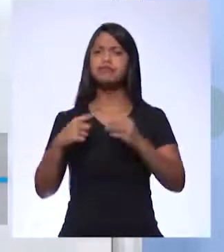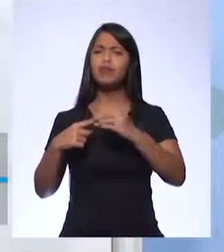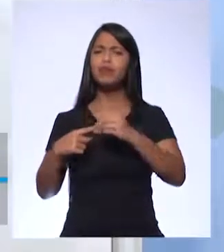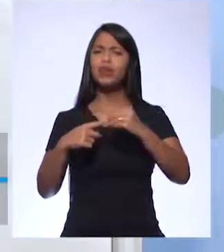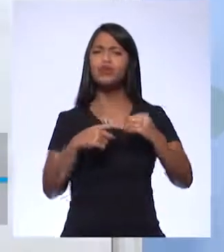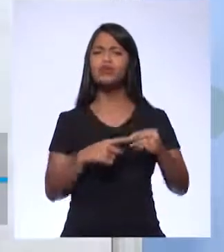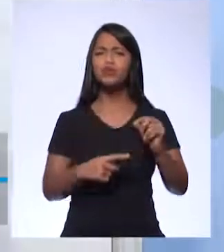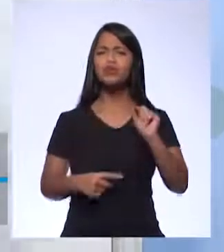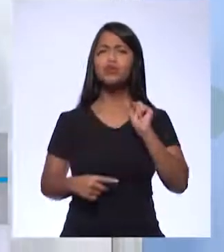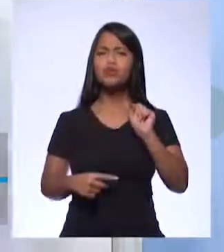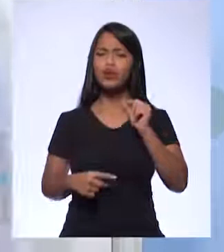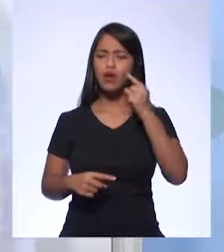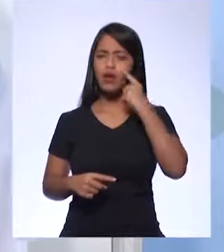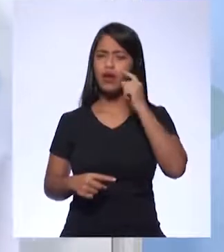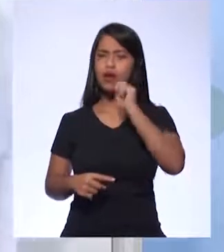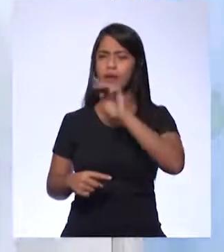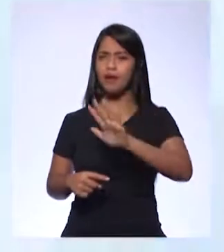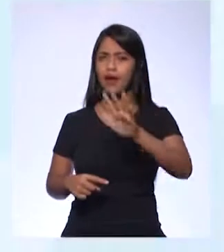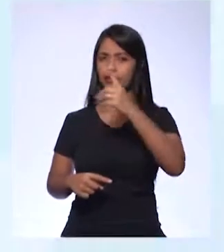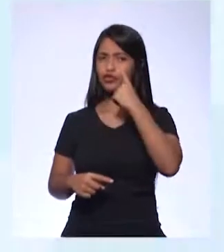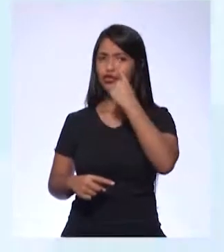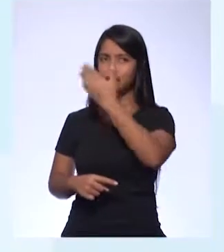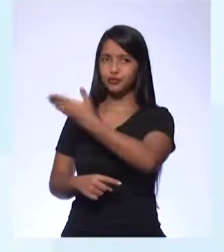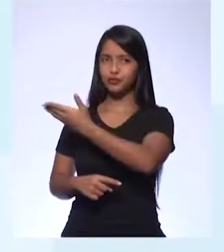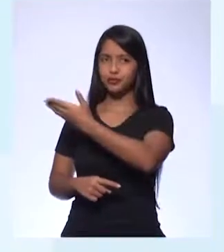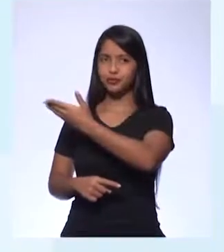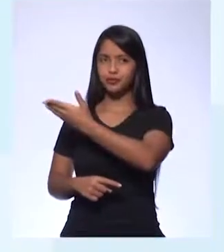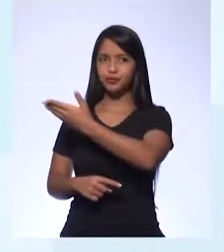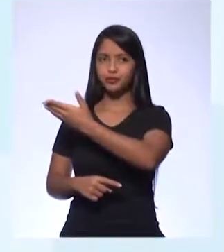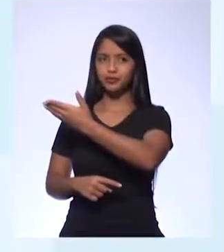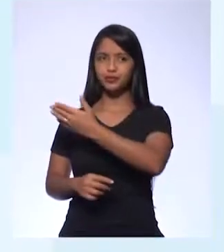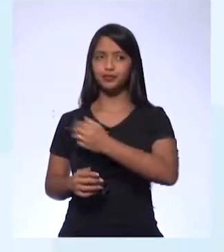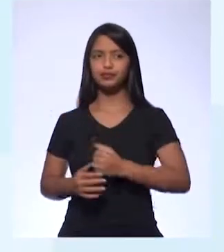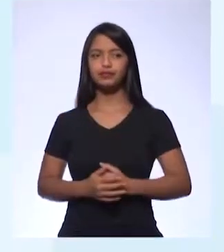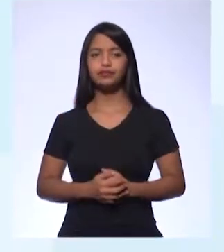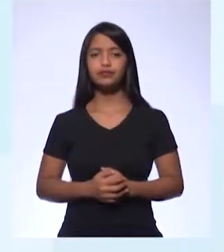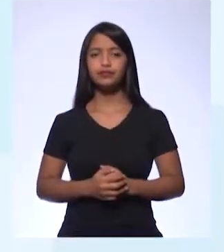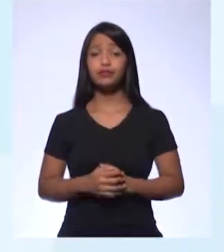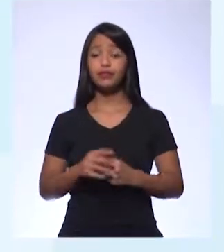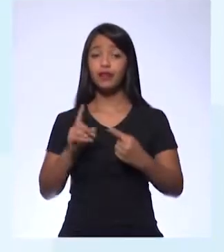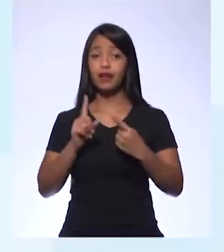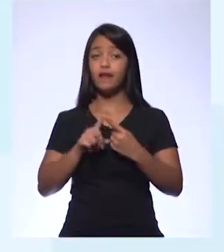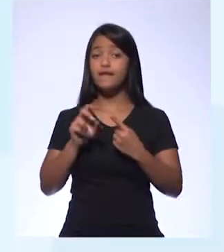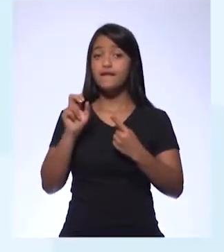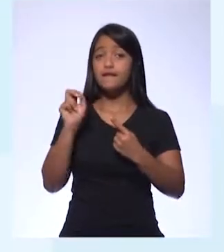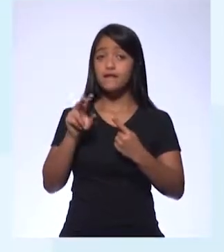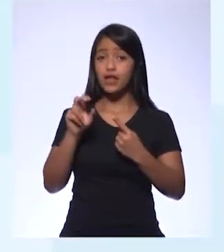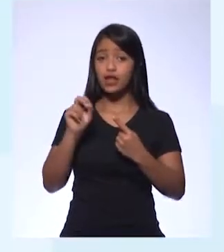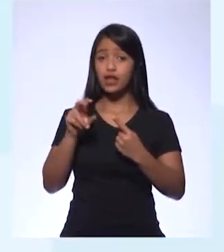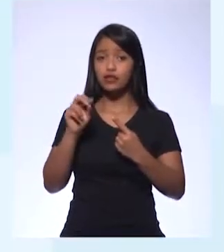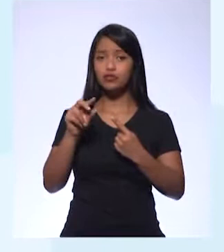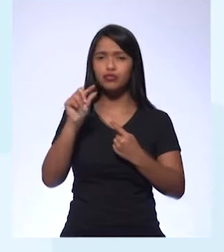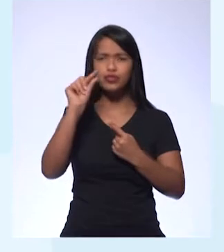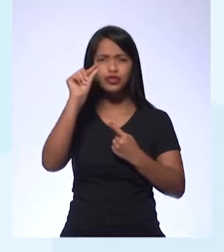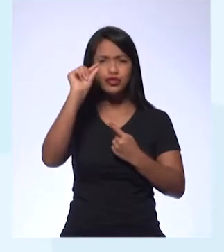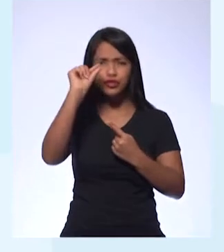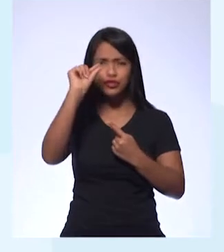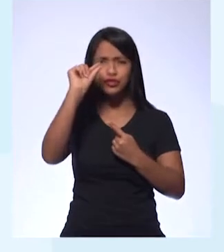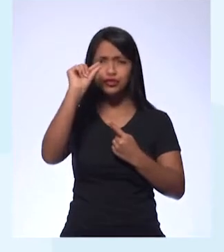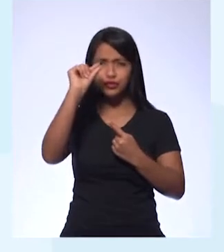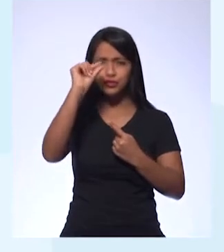vamos colocar a imagenzinha aí para a gente relembrar, né? Ó, você tem lá o vírus, que ele é muito pequenininho,